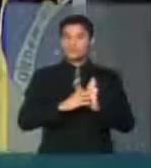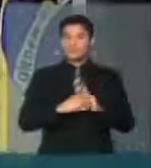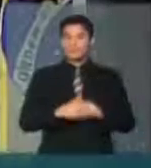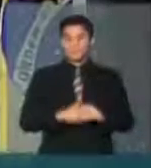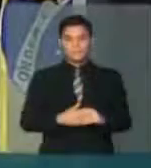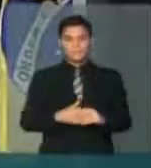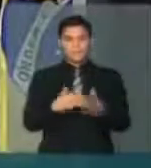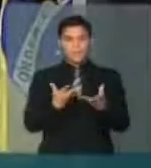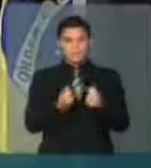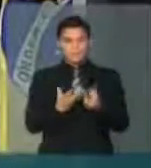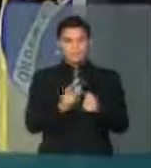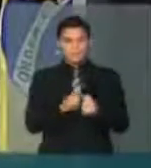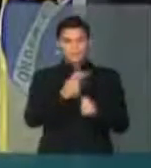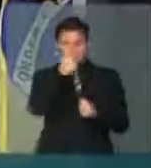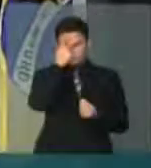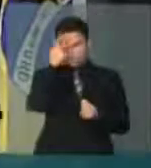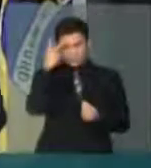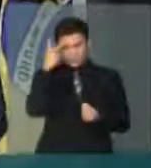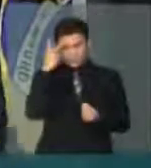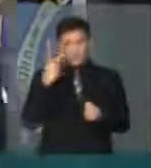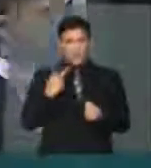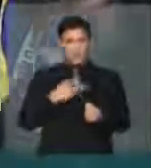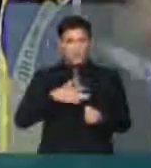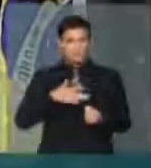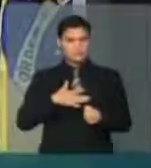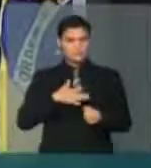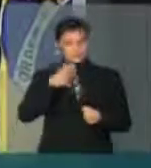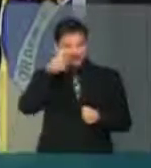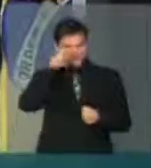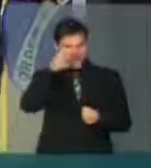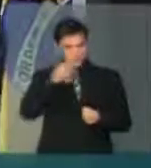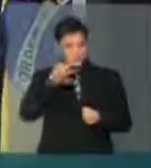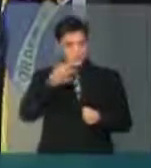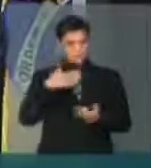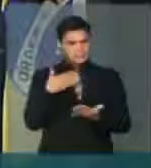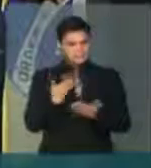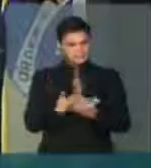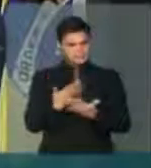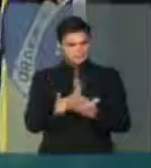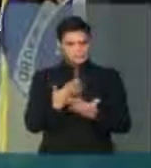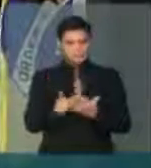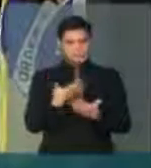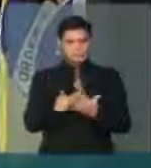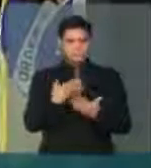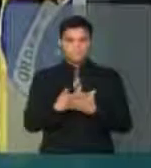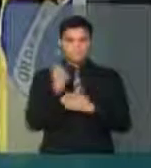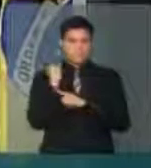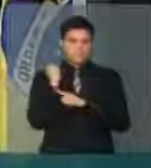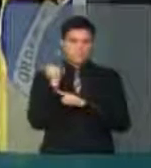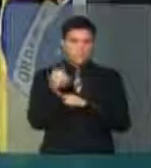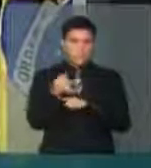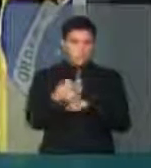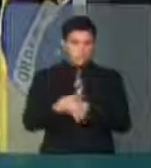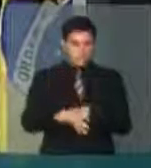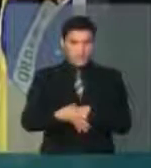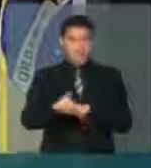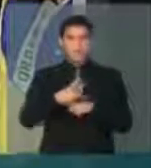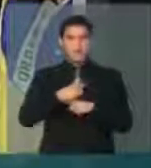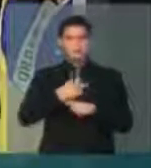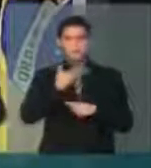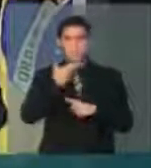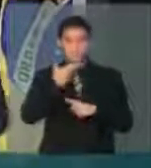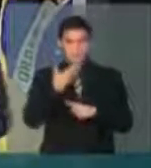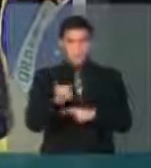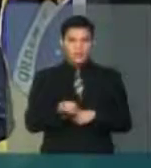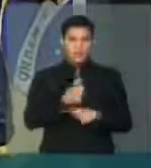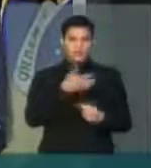concurseiros, milhares e milhares de pessoas que entendem e que passam noites a fim estudando e que entendem que a meritocracia